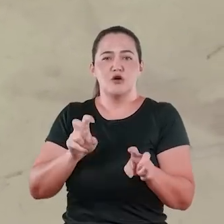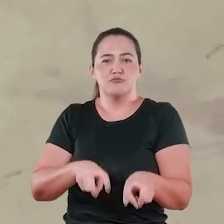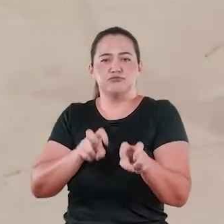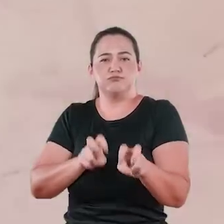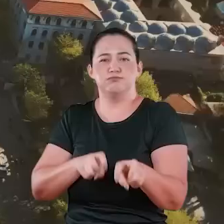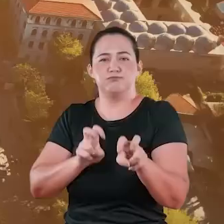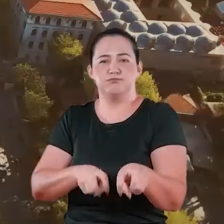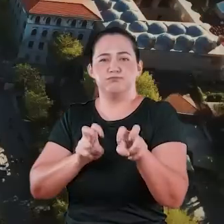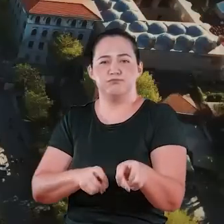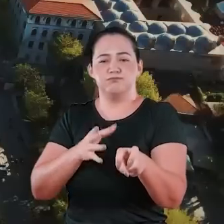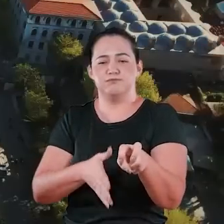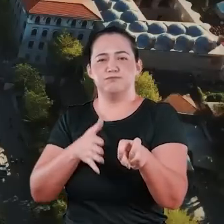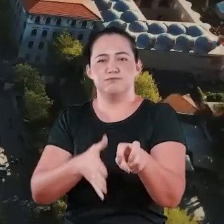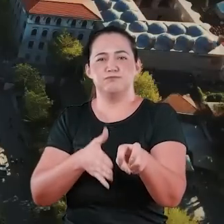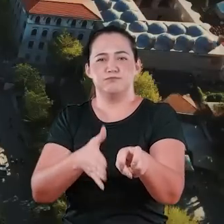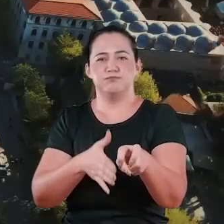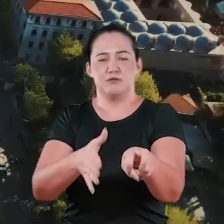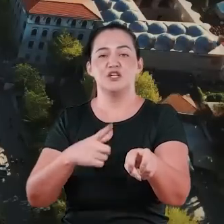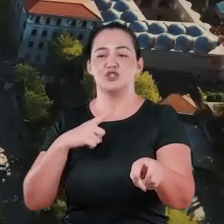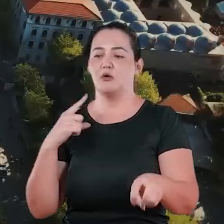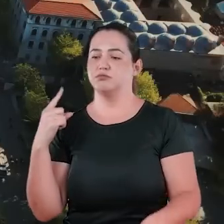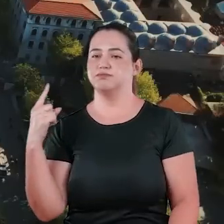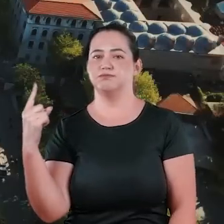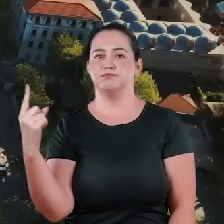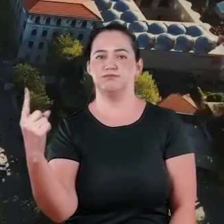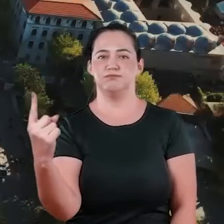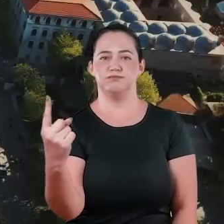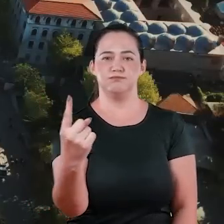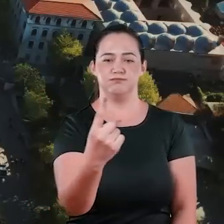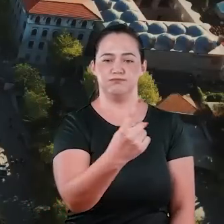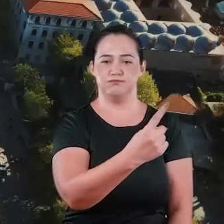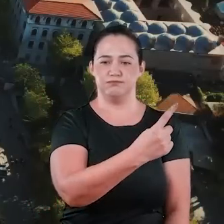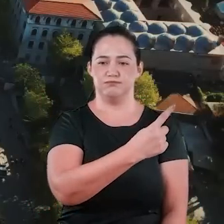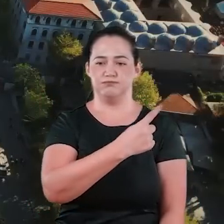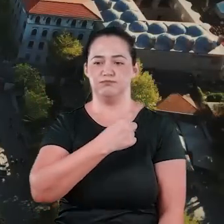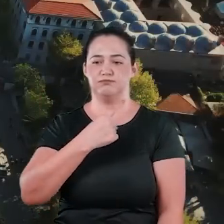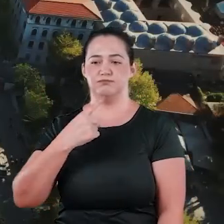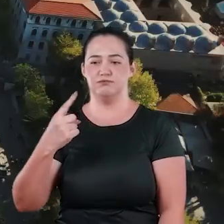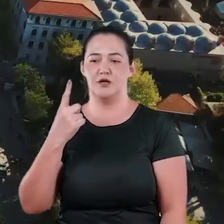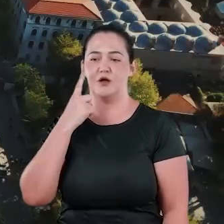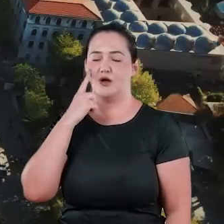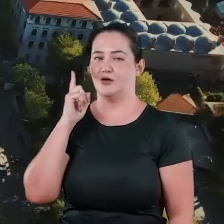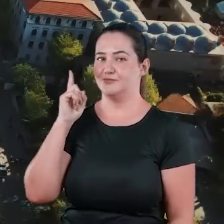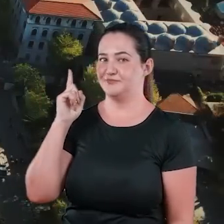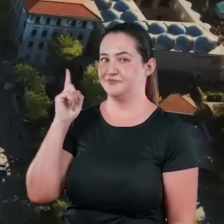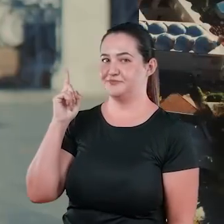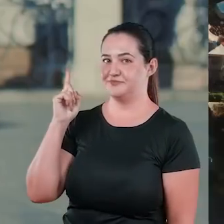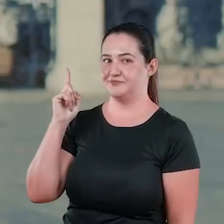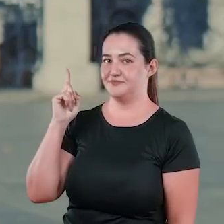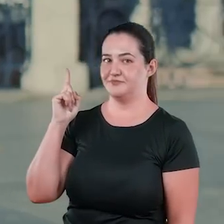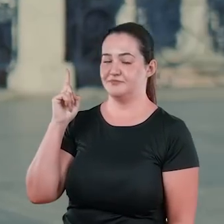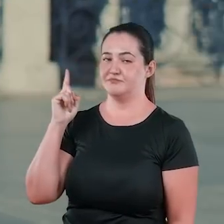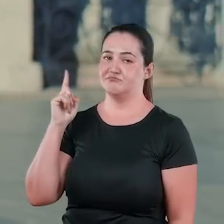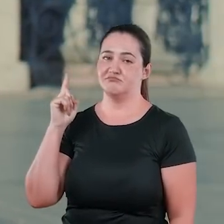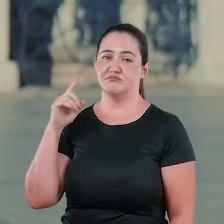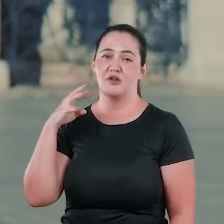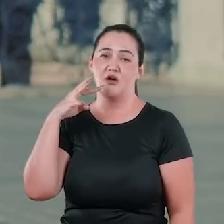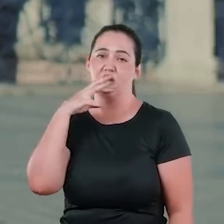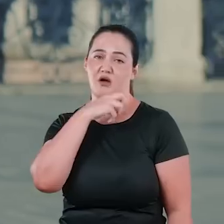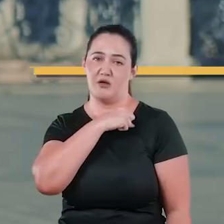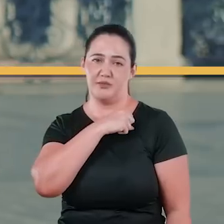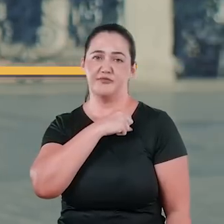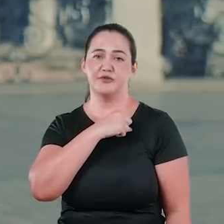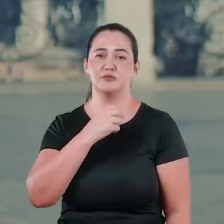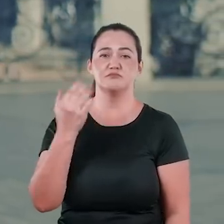com as bigas, passando por toda essa parte, dando a curva e indo até o fundo. Agora, é lógico que